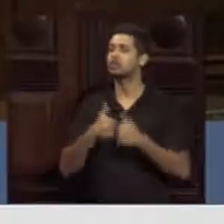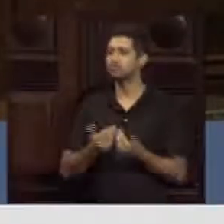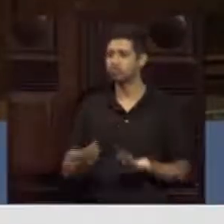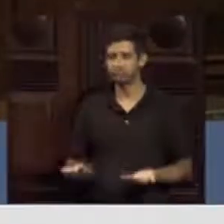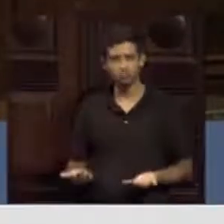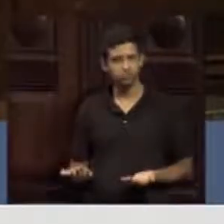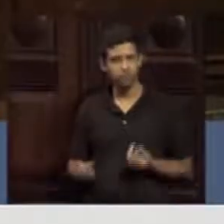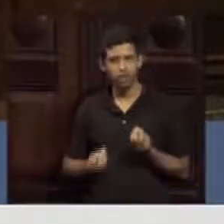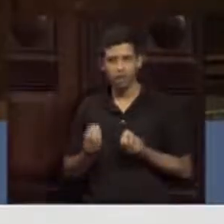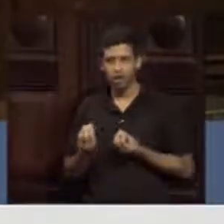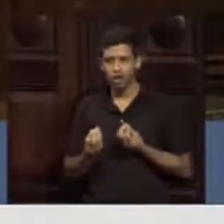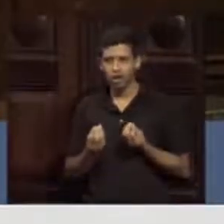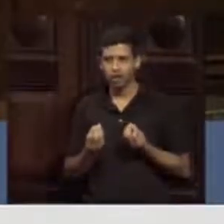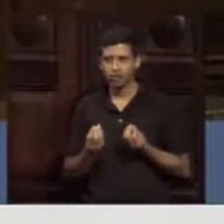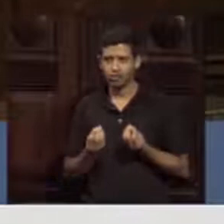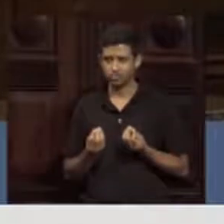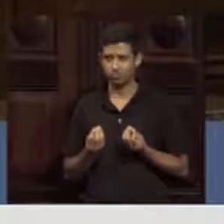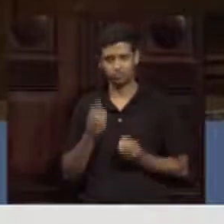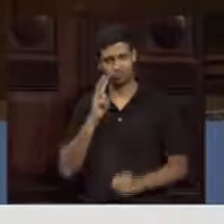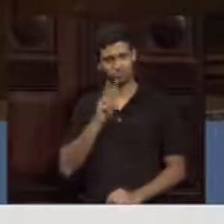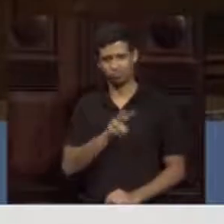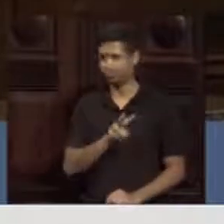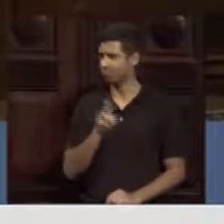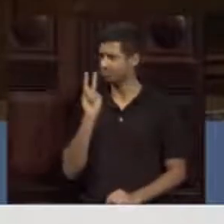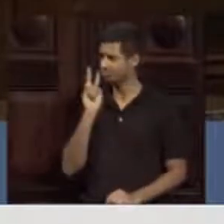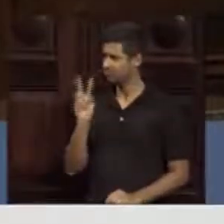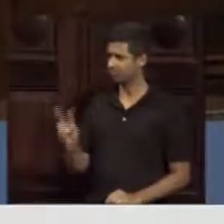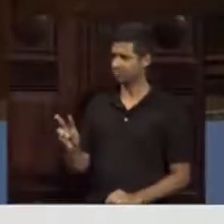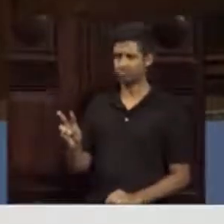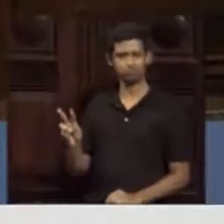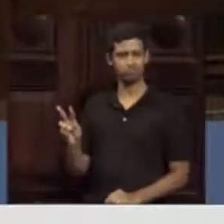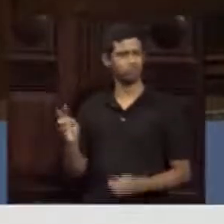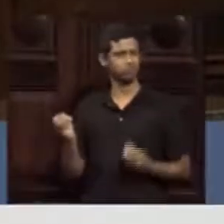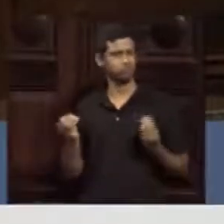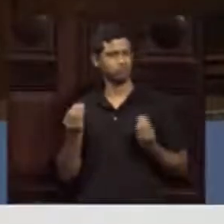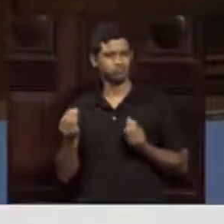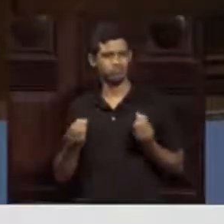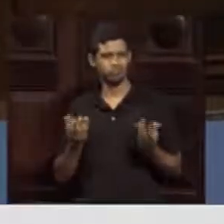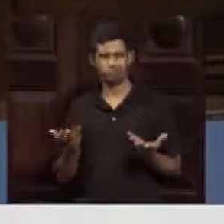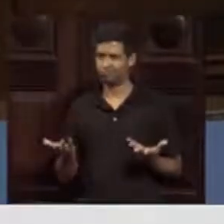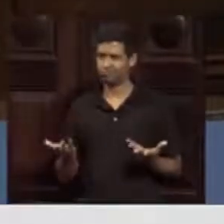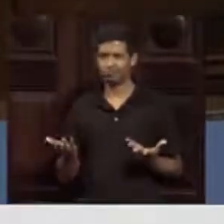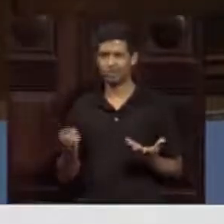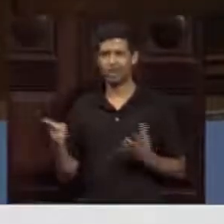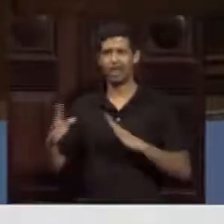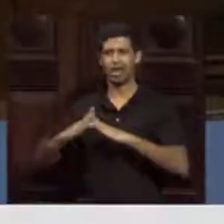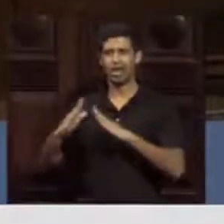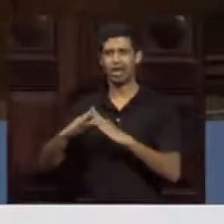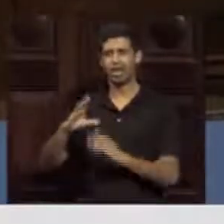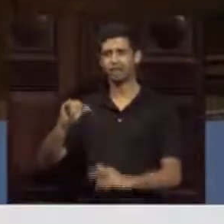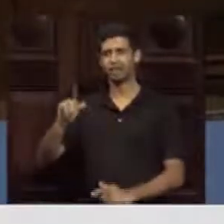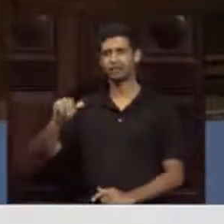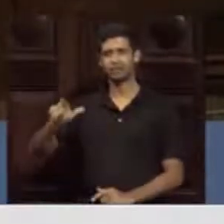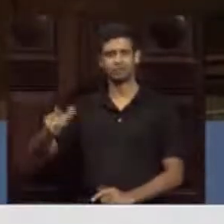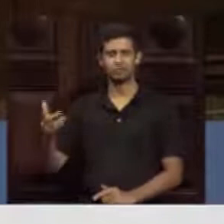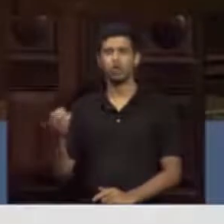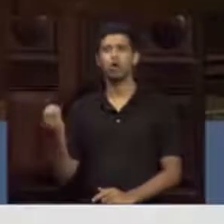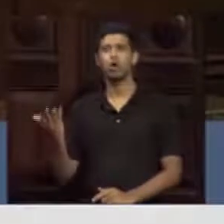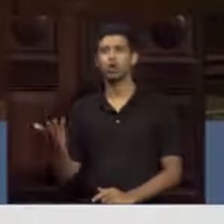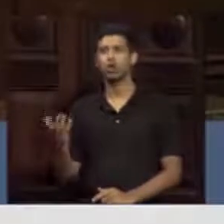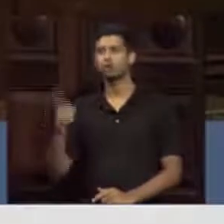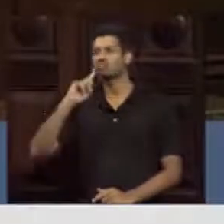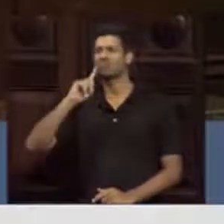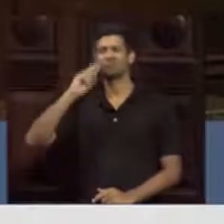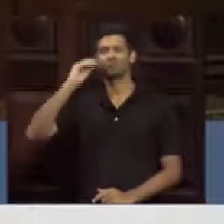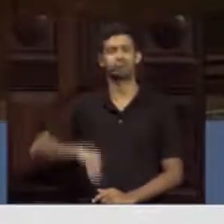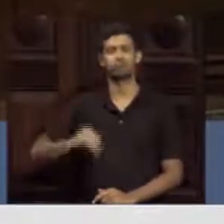alvo de críticas severas e contundentes por parte do chefe da Casa Civil, que deveria ser, pelo menos na